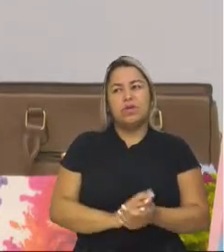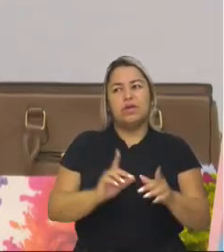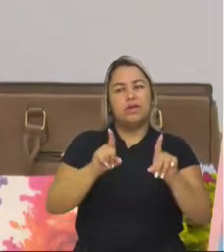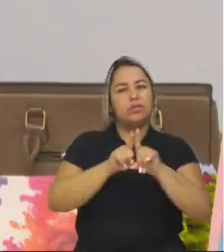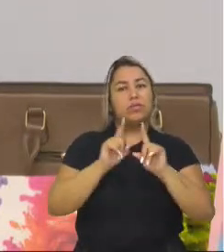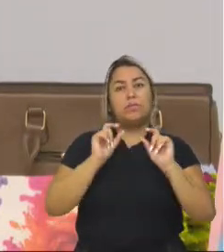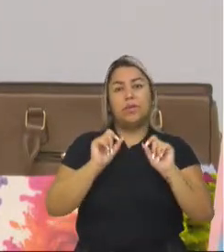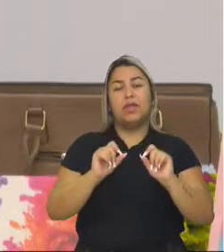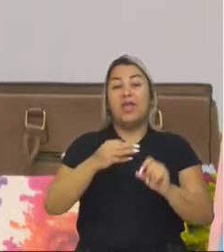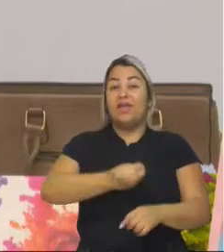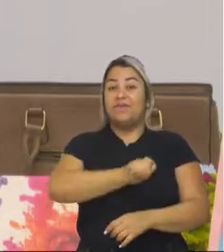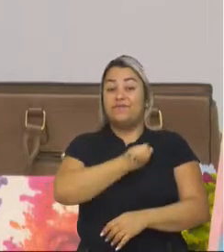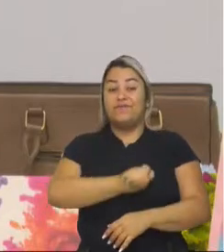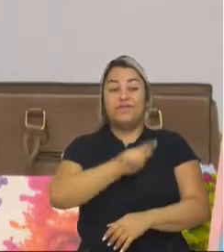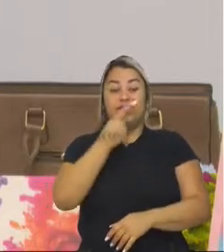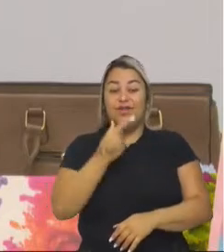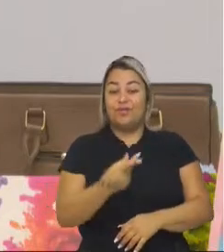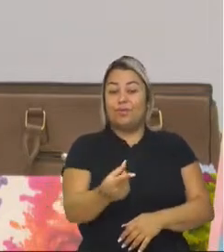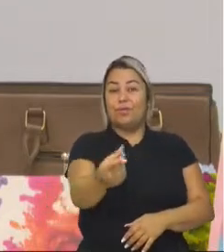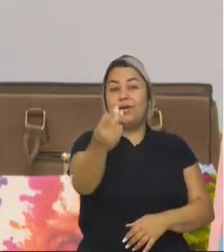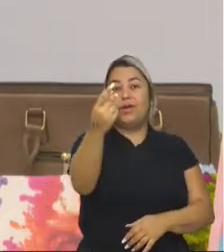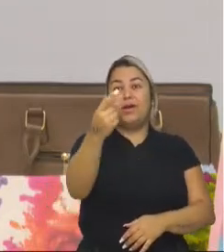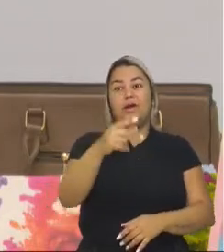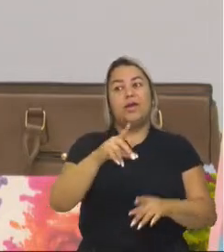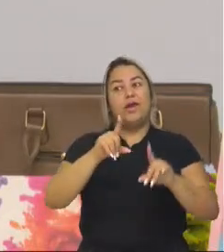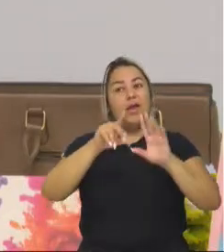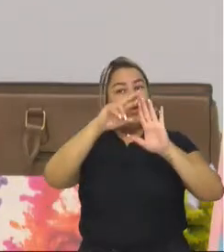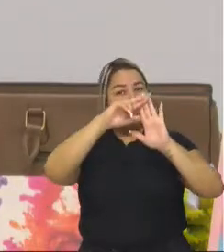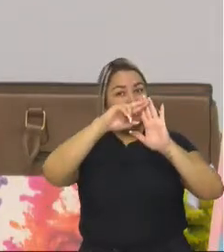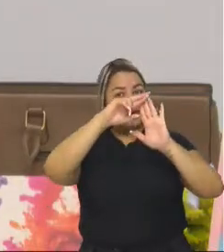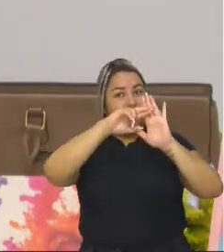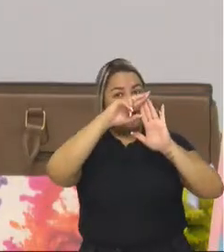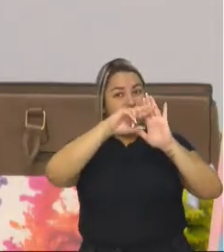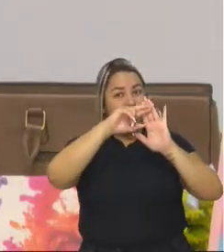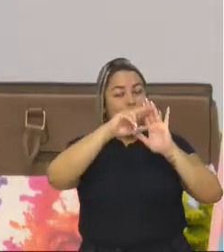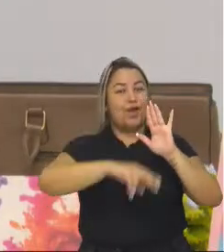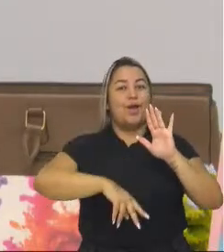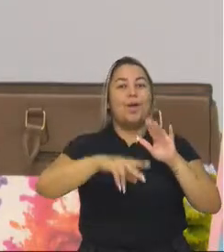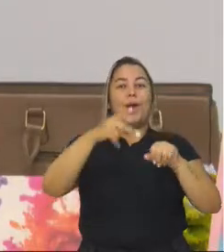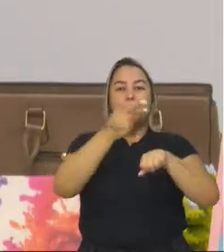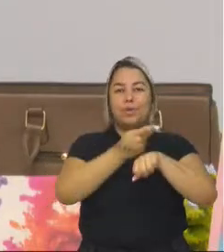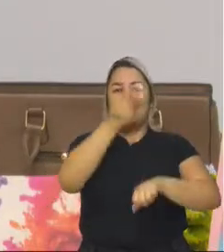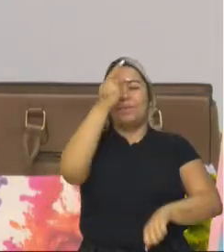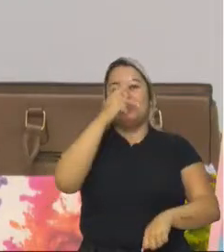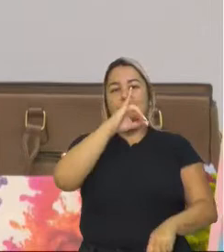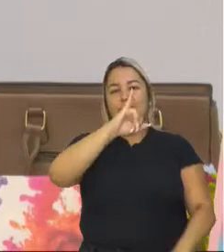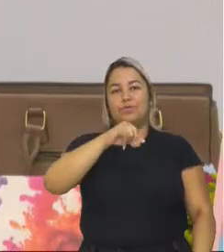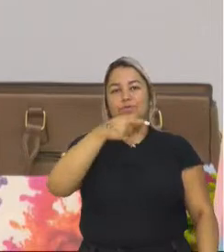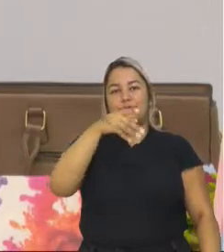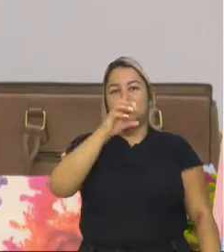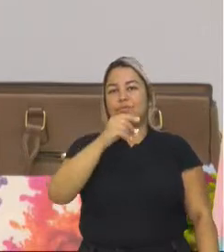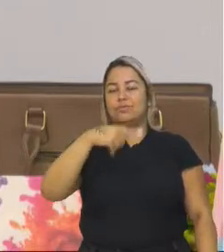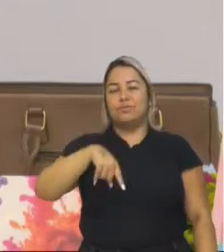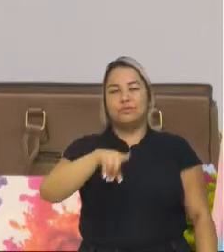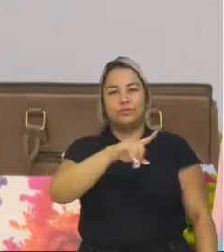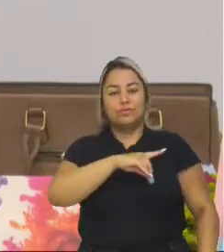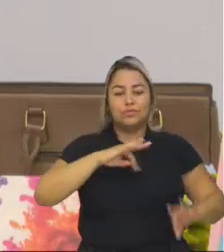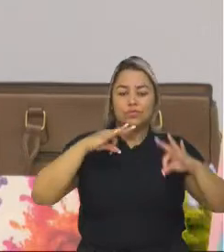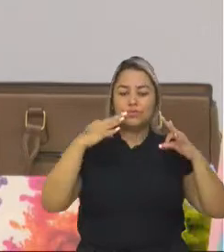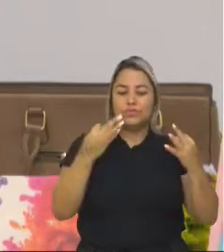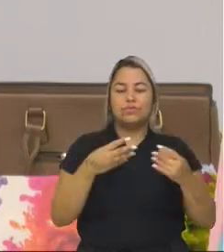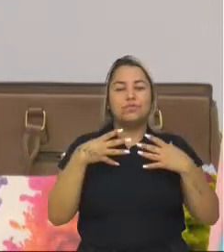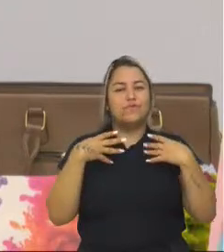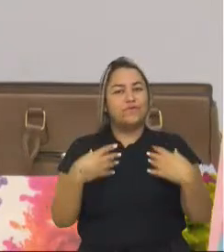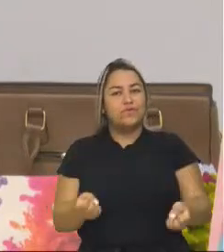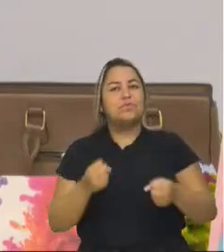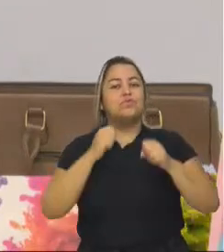Mas vida longa à resolução, vida longa ao prêmio João Nery, vida longa a todas, todos e todos nós, e vamos